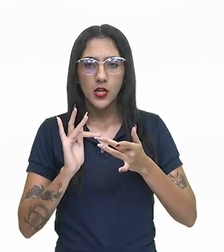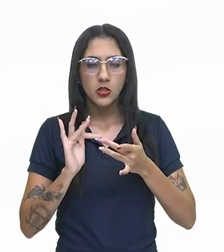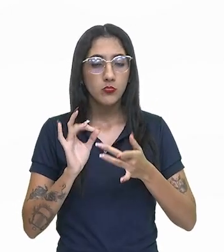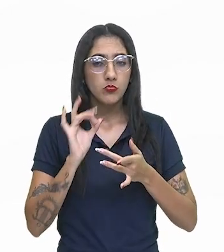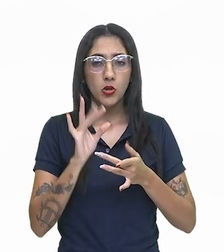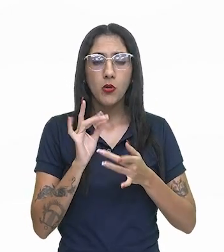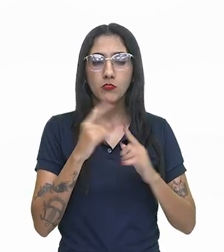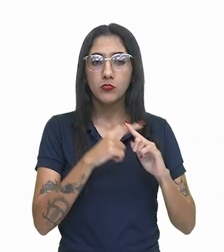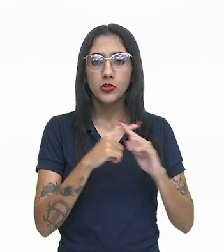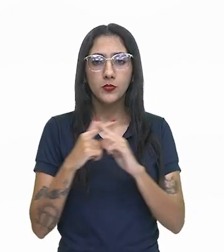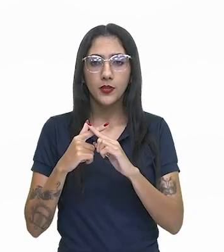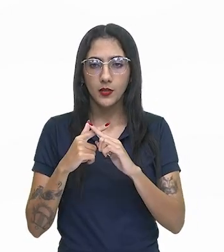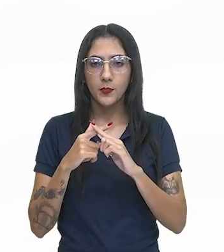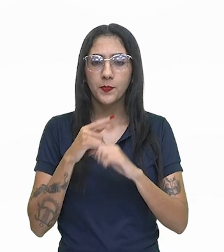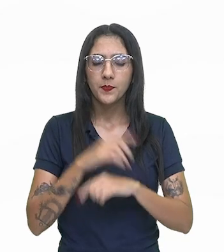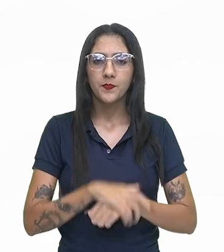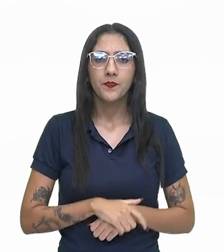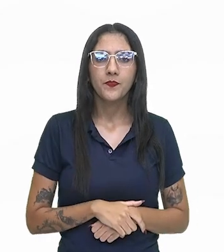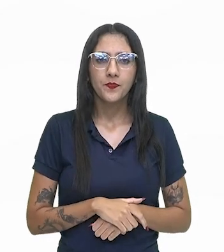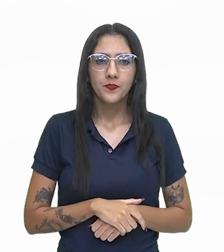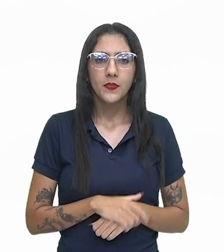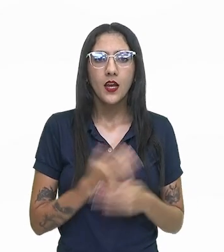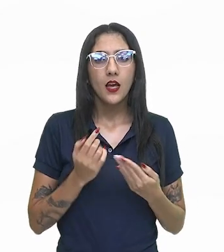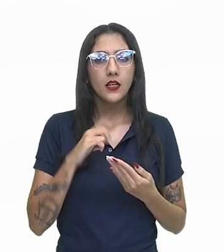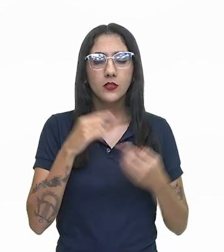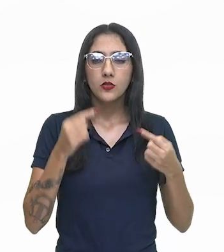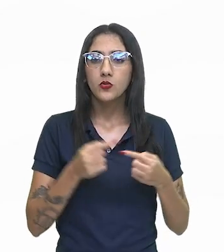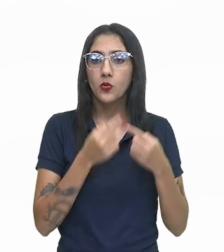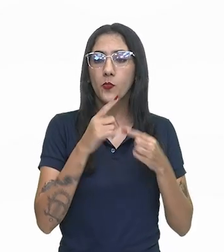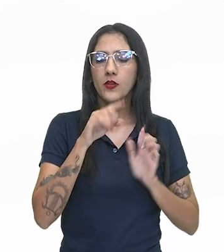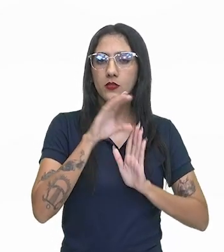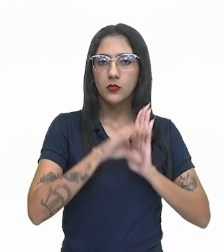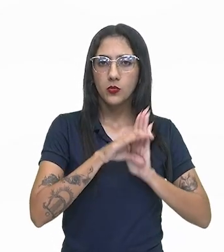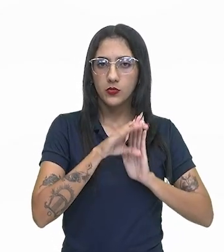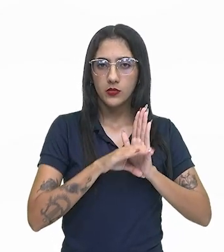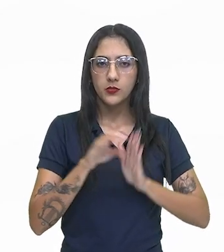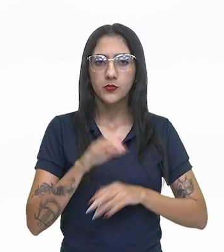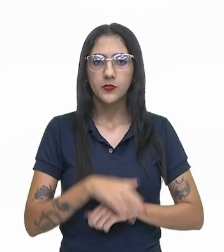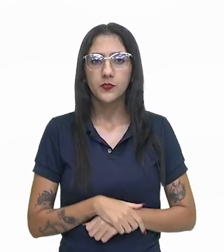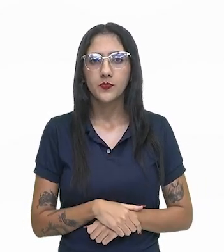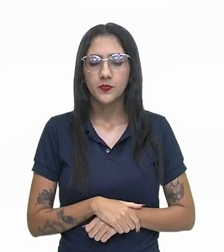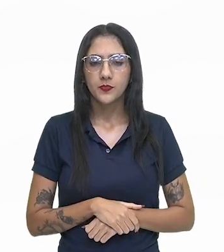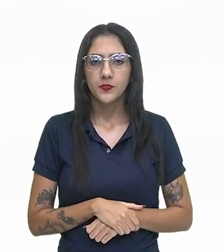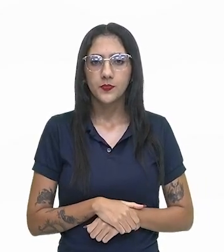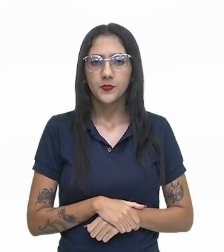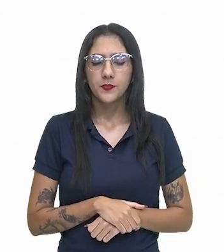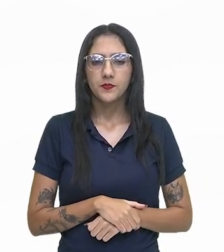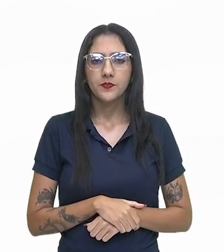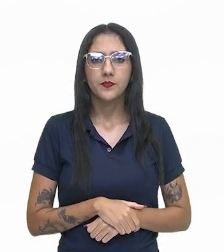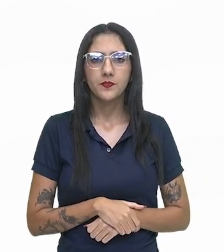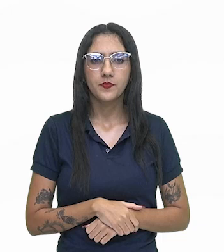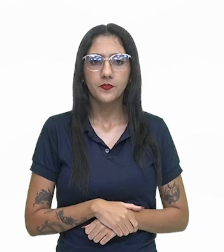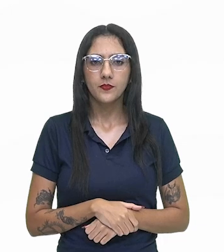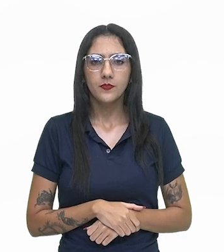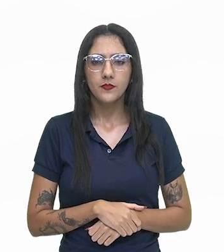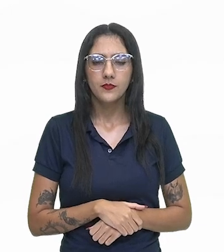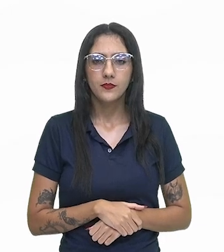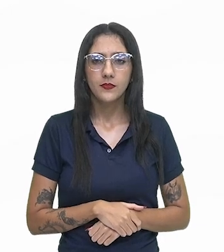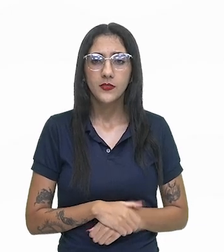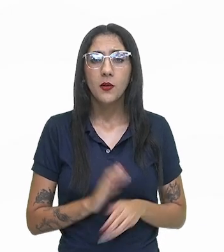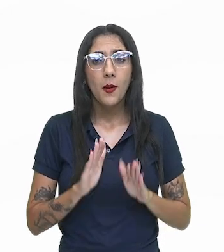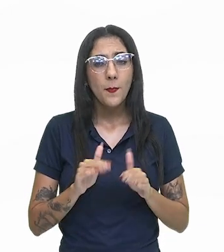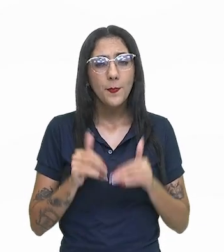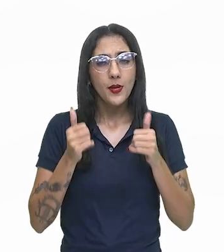então, é dessa forma que funciona o princípio fundamental da contagem, tá? É bem melhor ver quando a gente vê